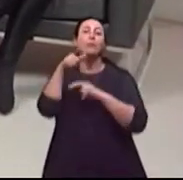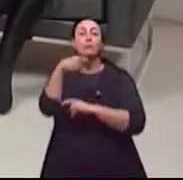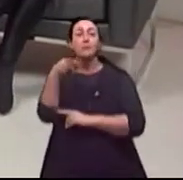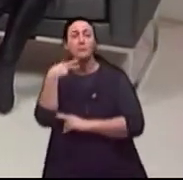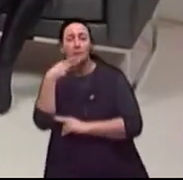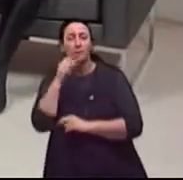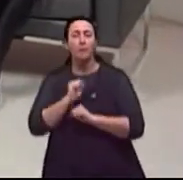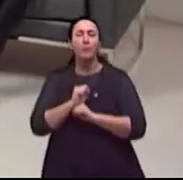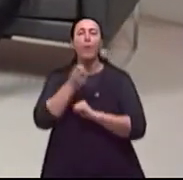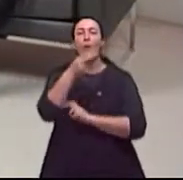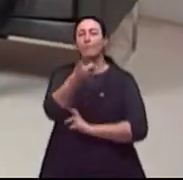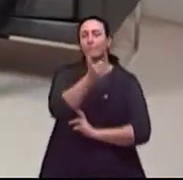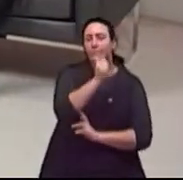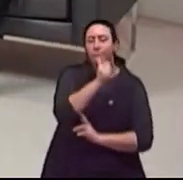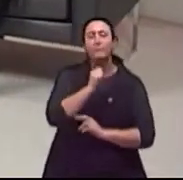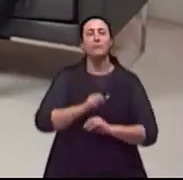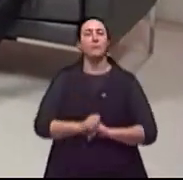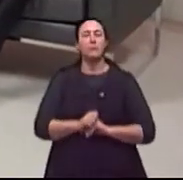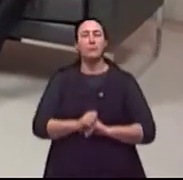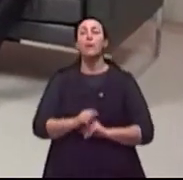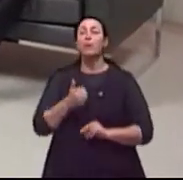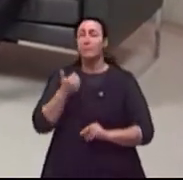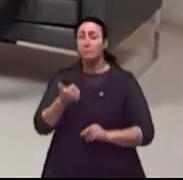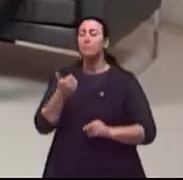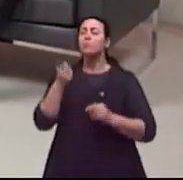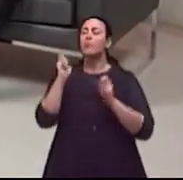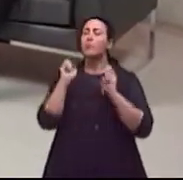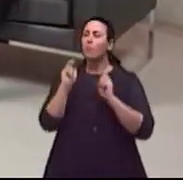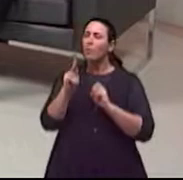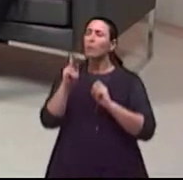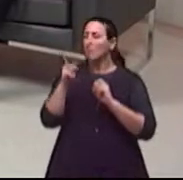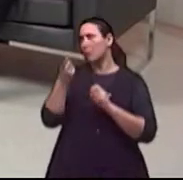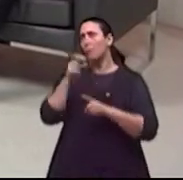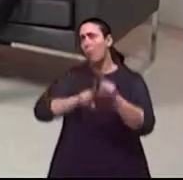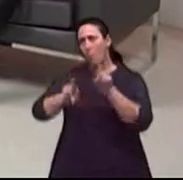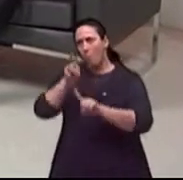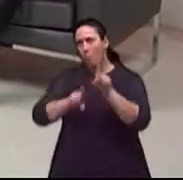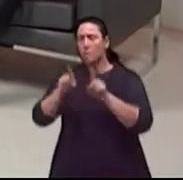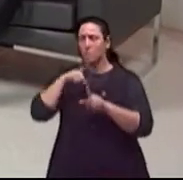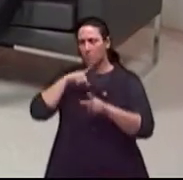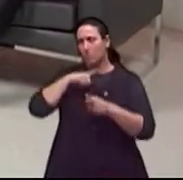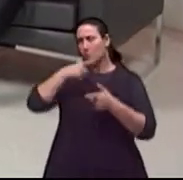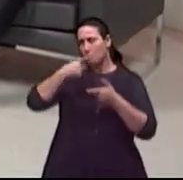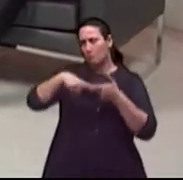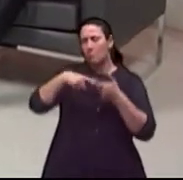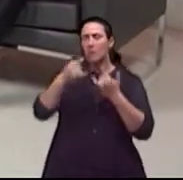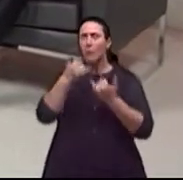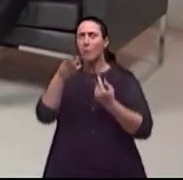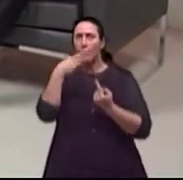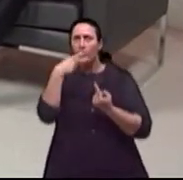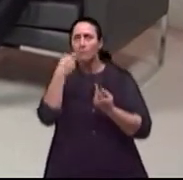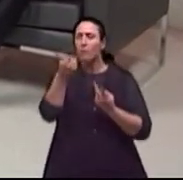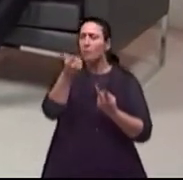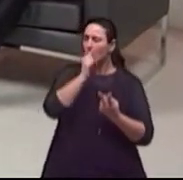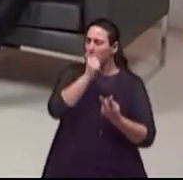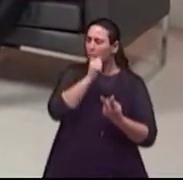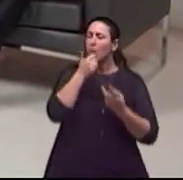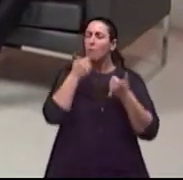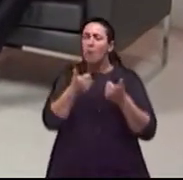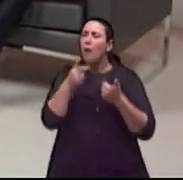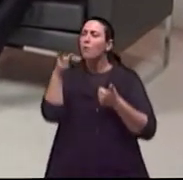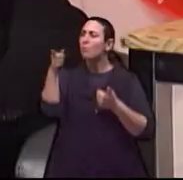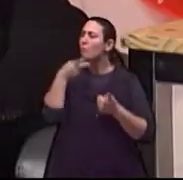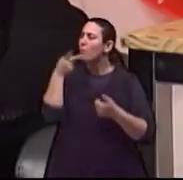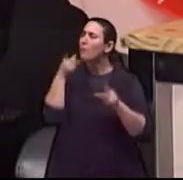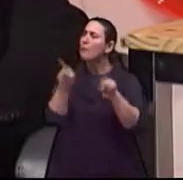pelo álcool algumas causas fumo álcool aí o senhor